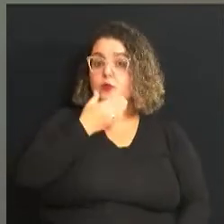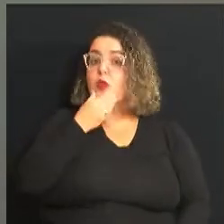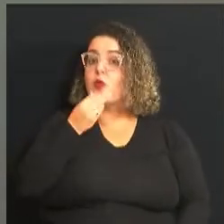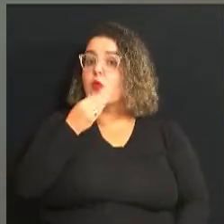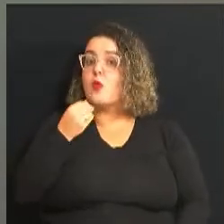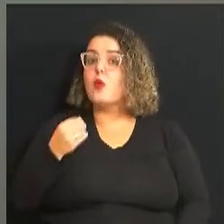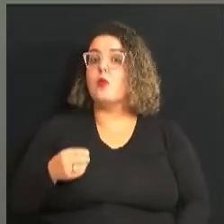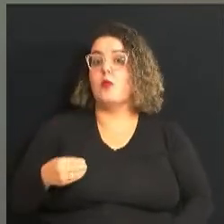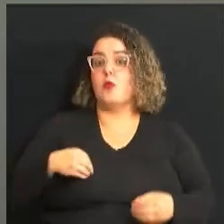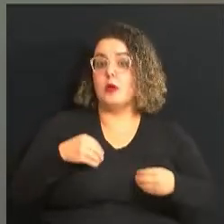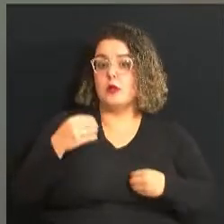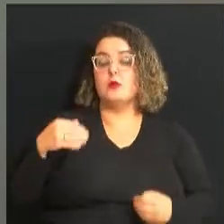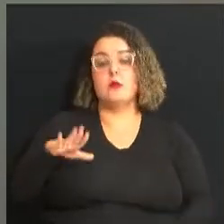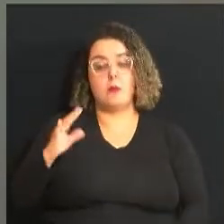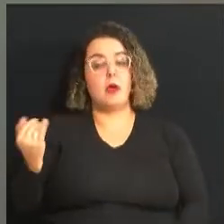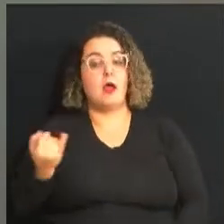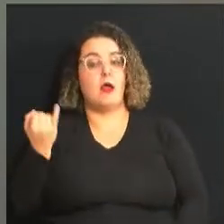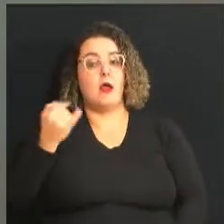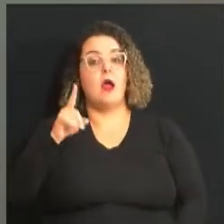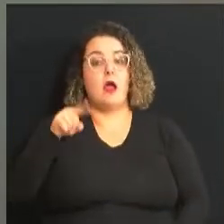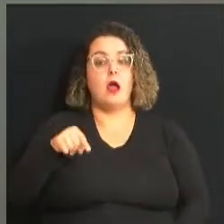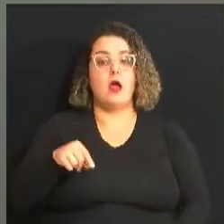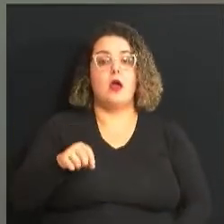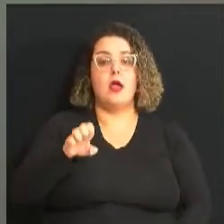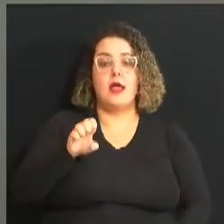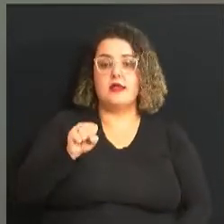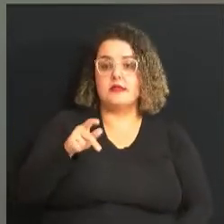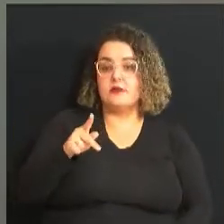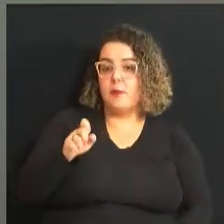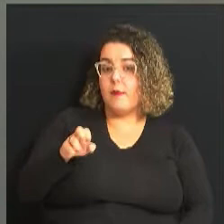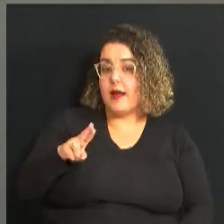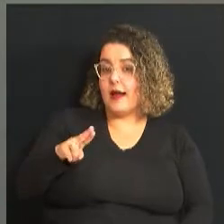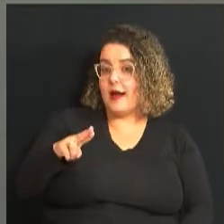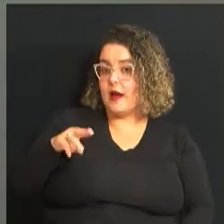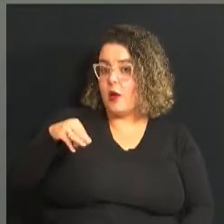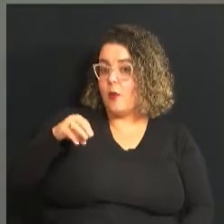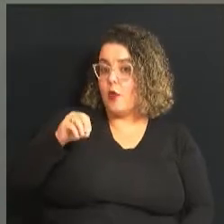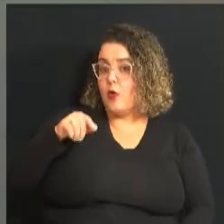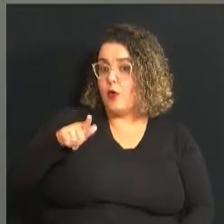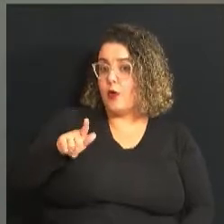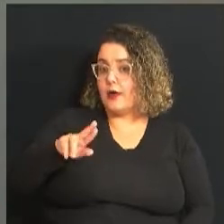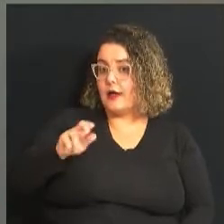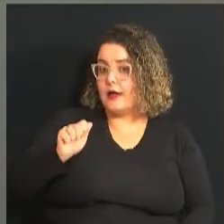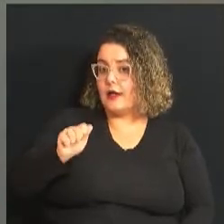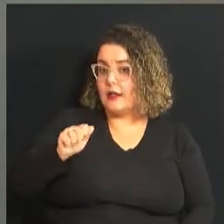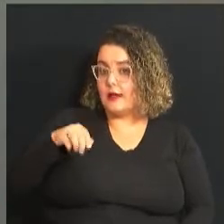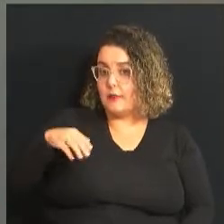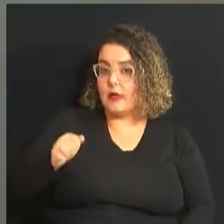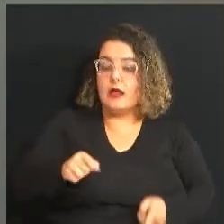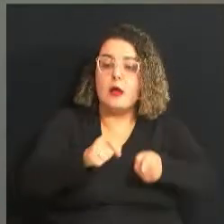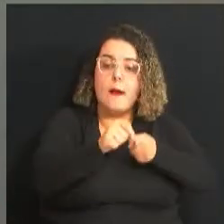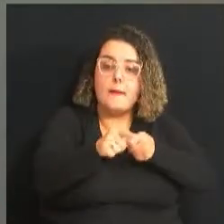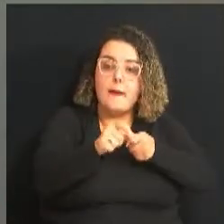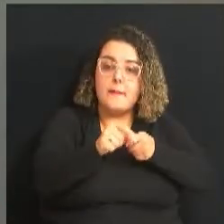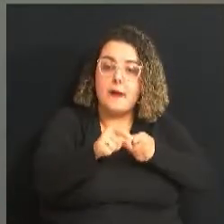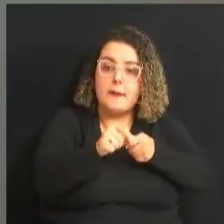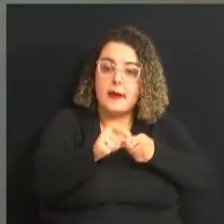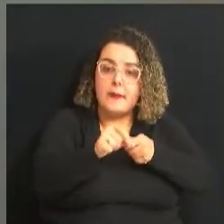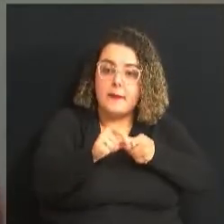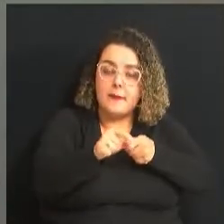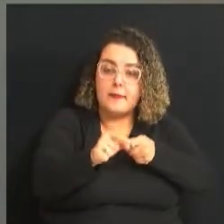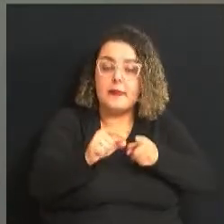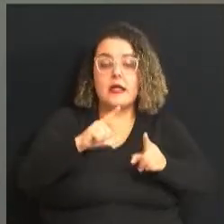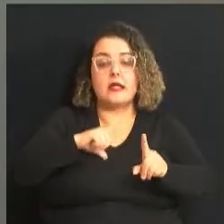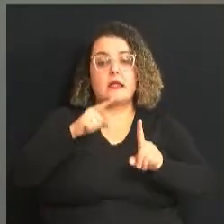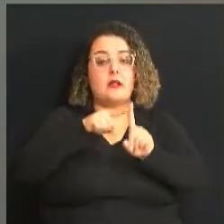exame mais importante é o espermograma, porque para ocorrer uma gravidez, para que tenha uma gravidez adequada e essa